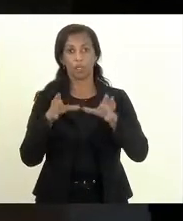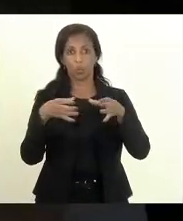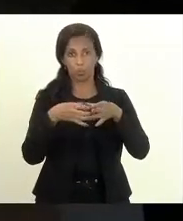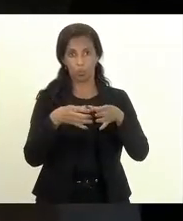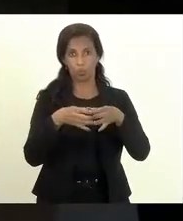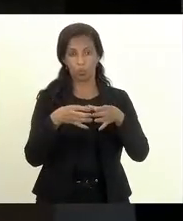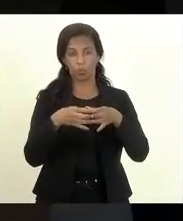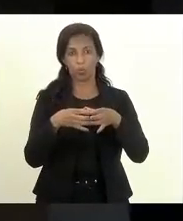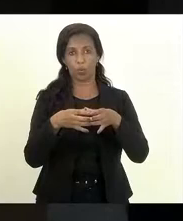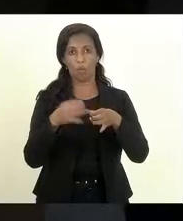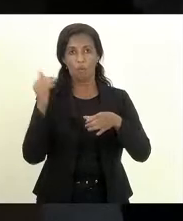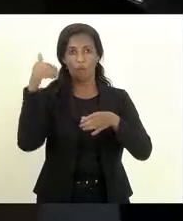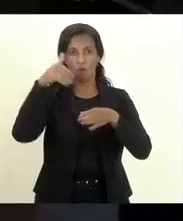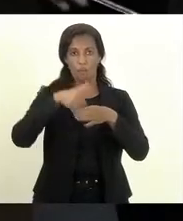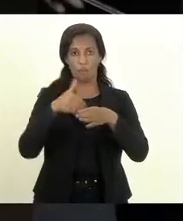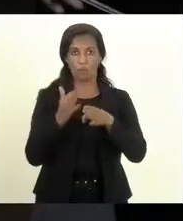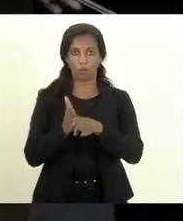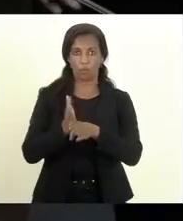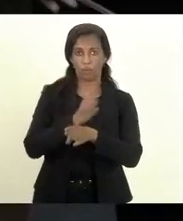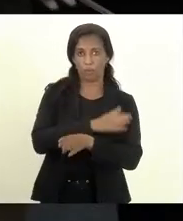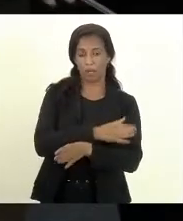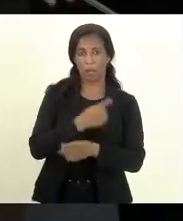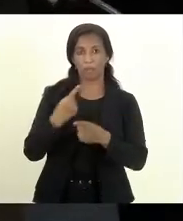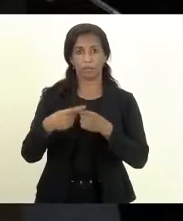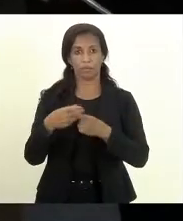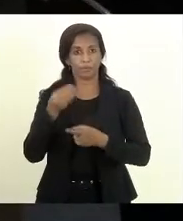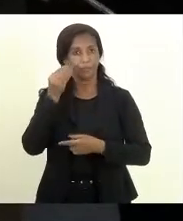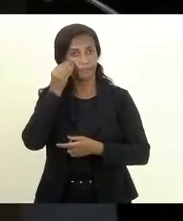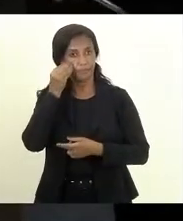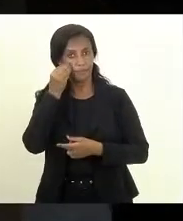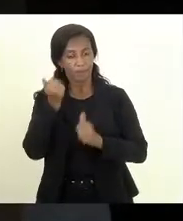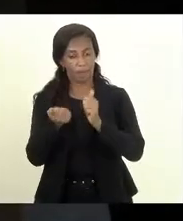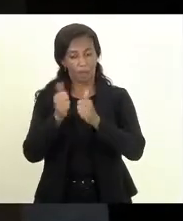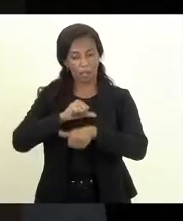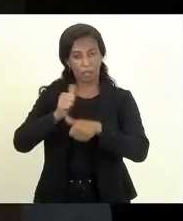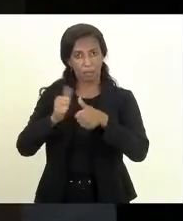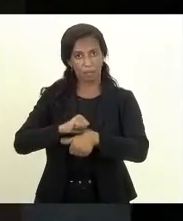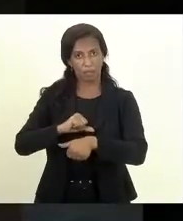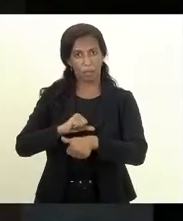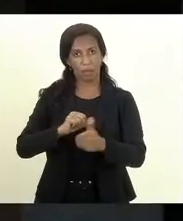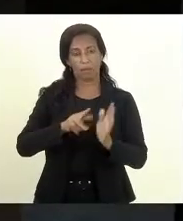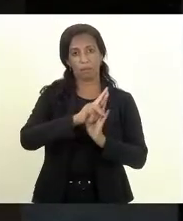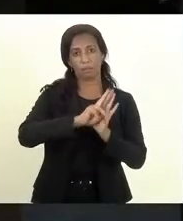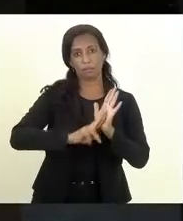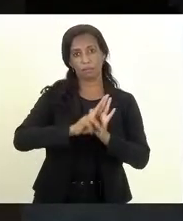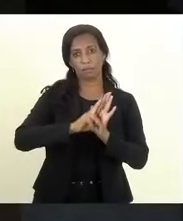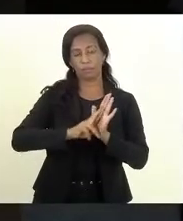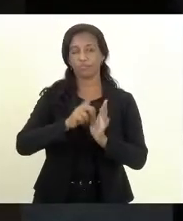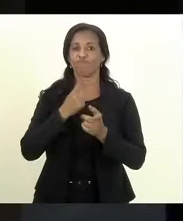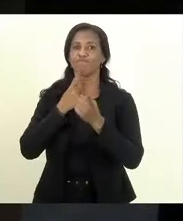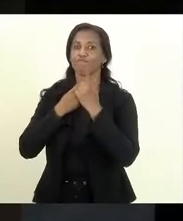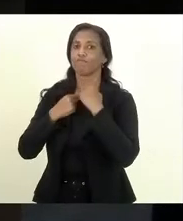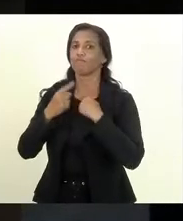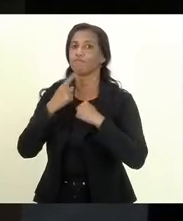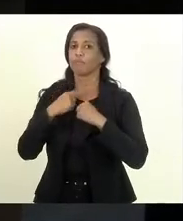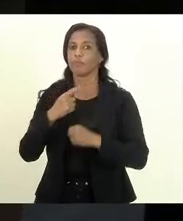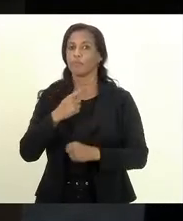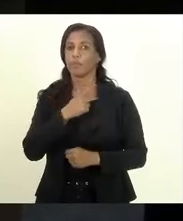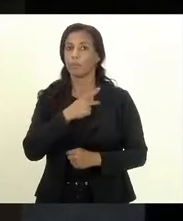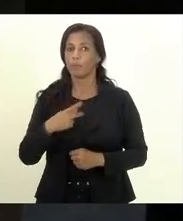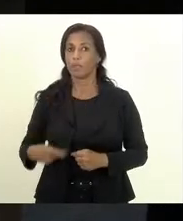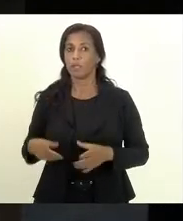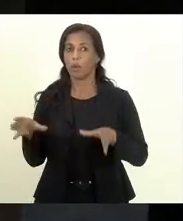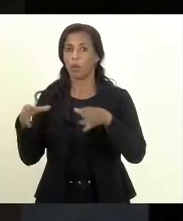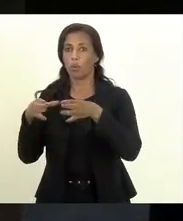separado porque tentei adaptar a redação aos desejos do presidente da